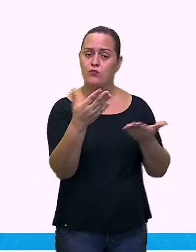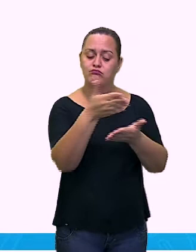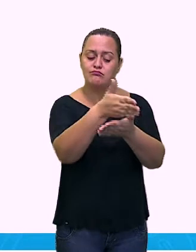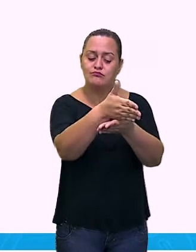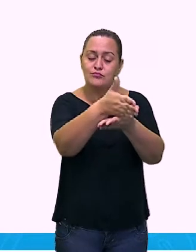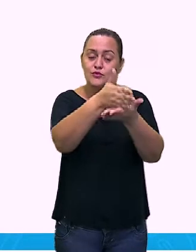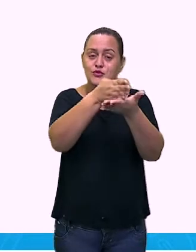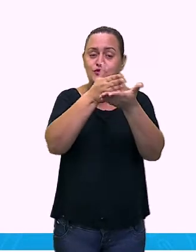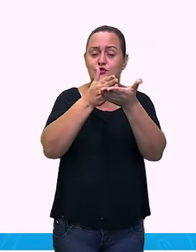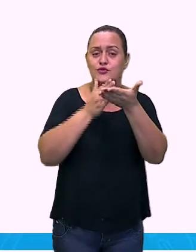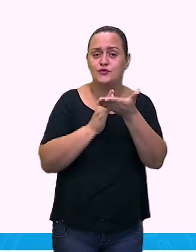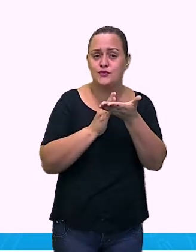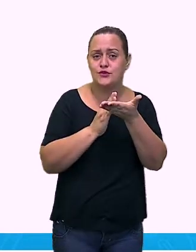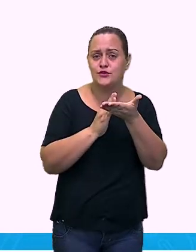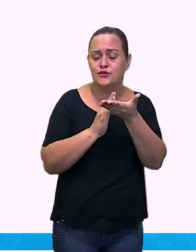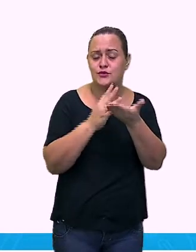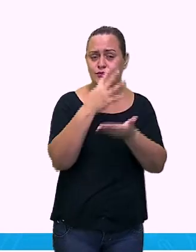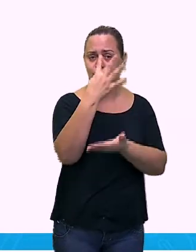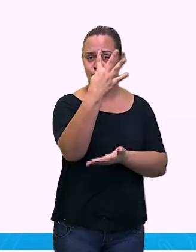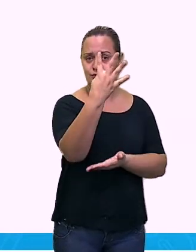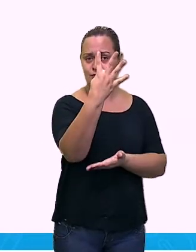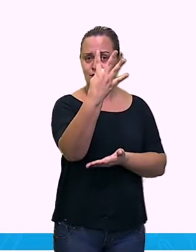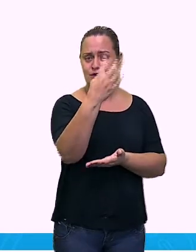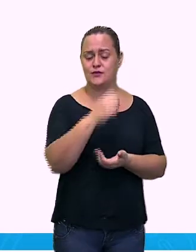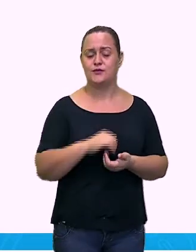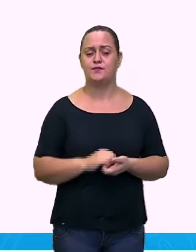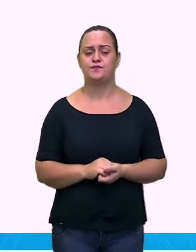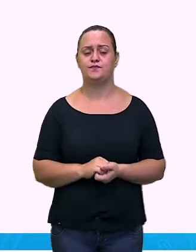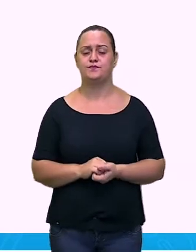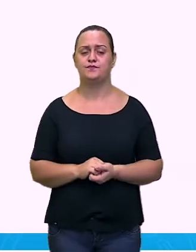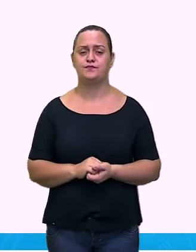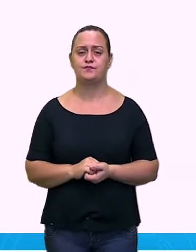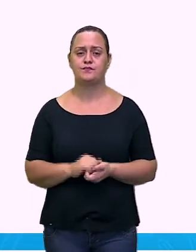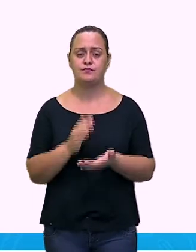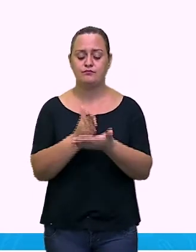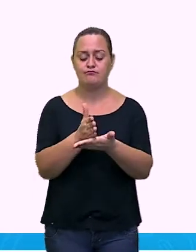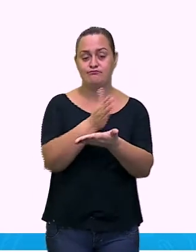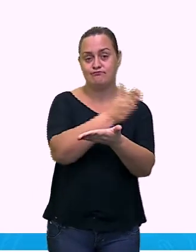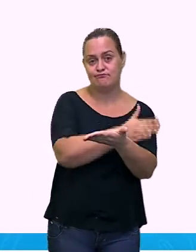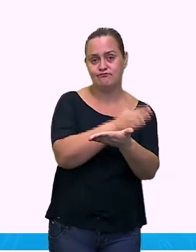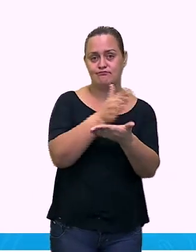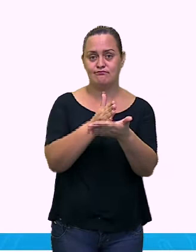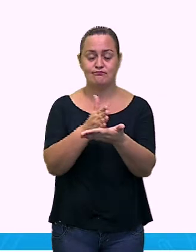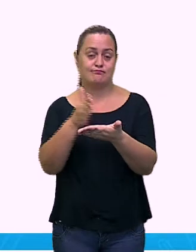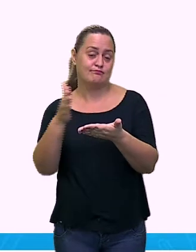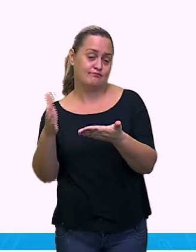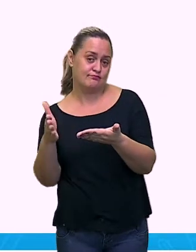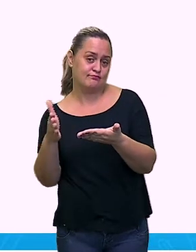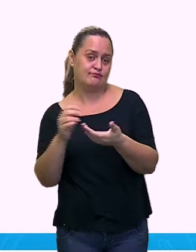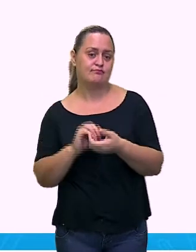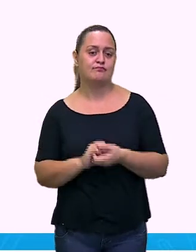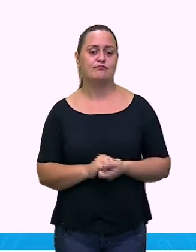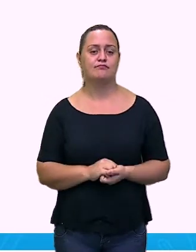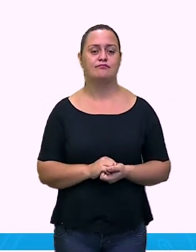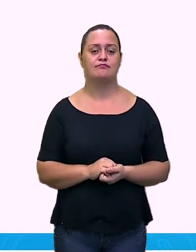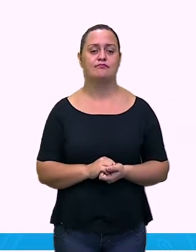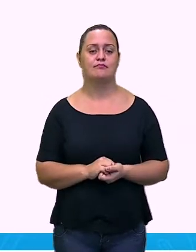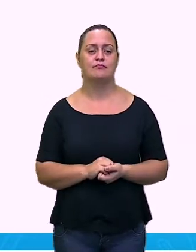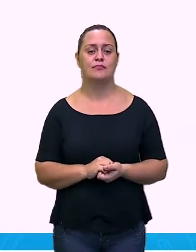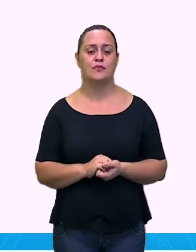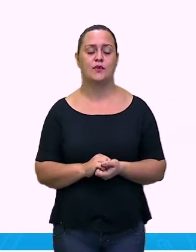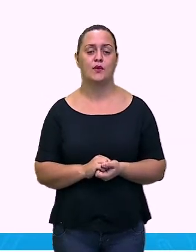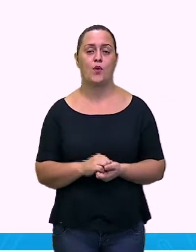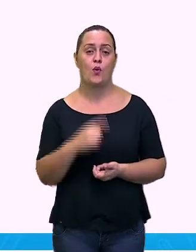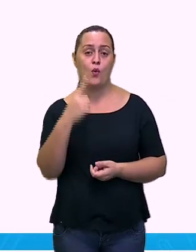123 é repartir entre ele e ó é um